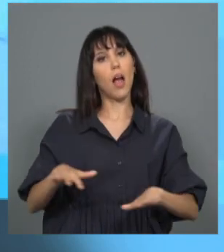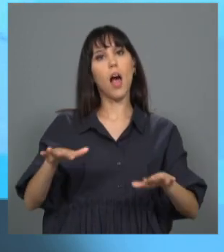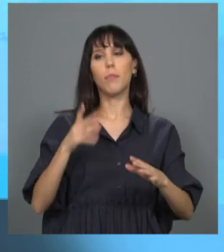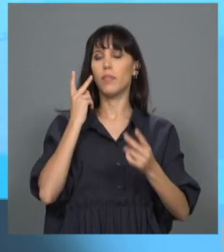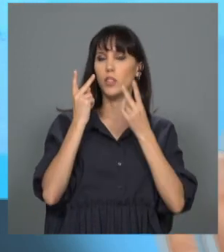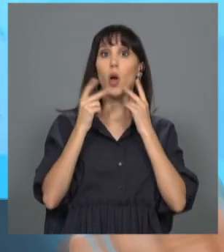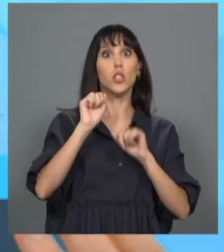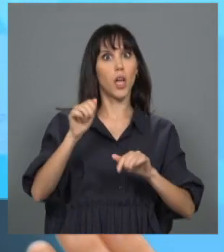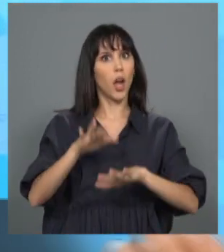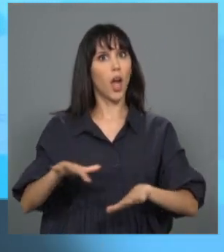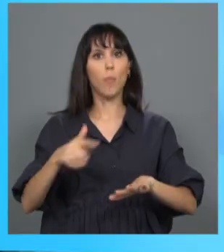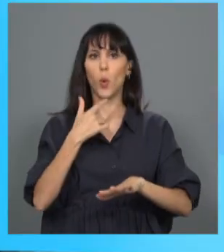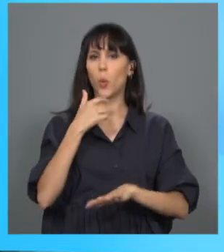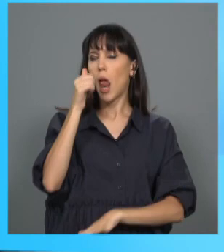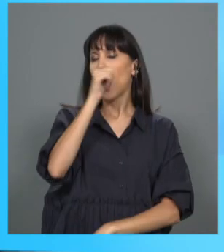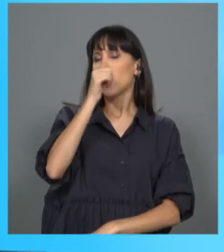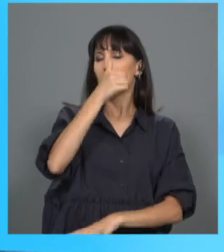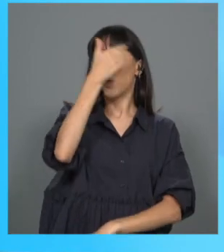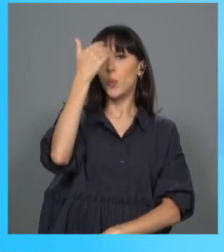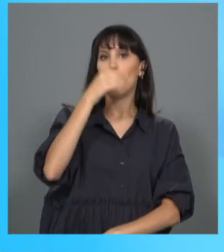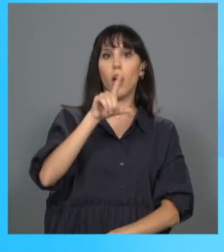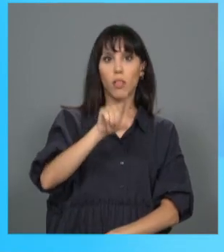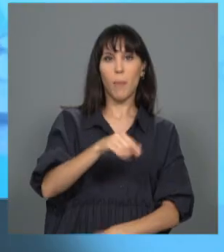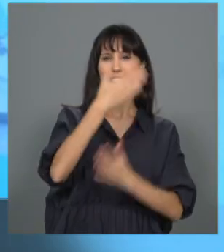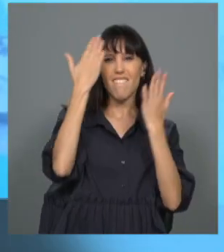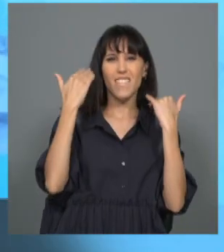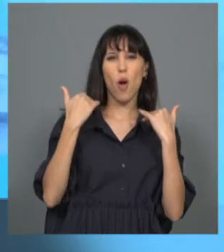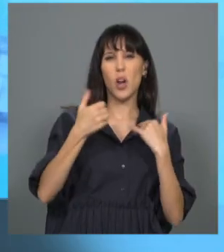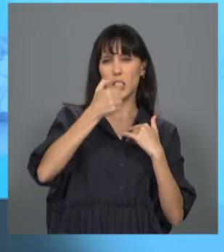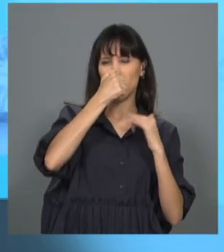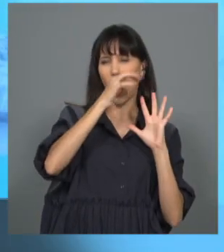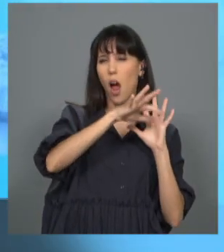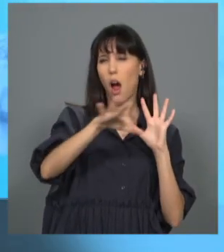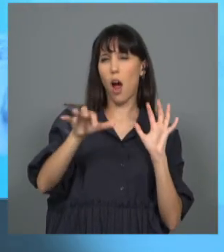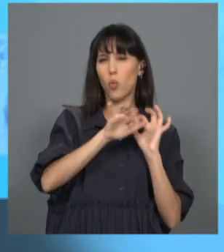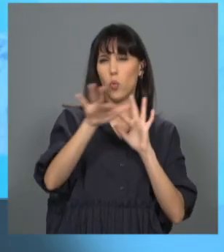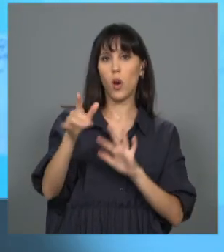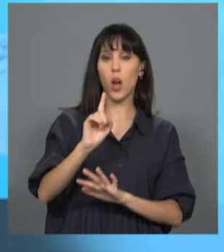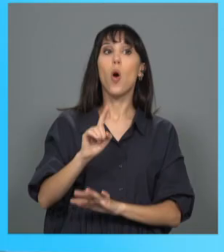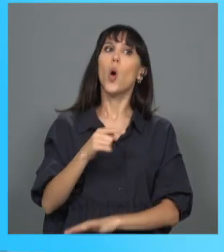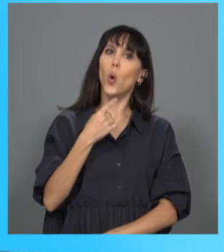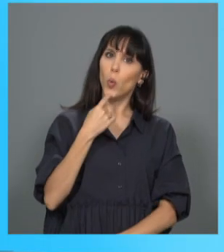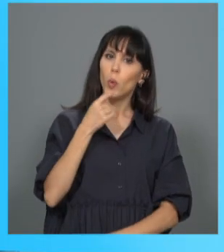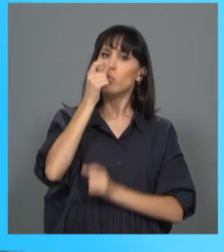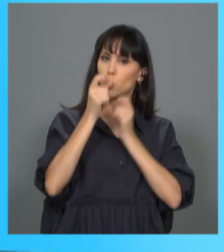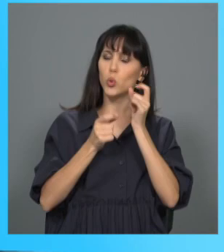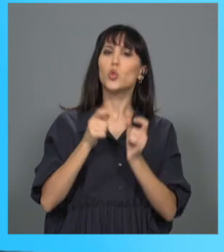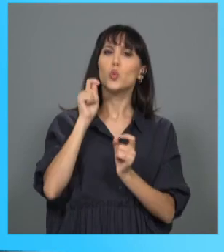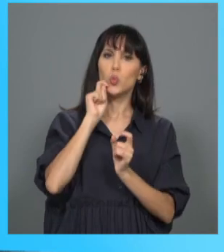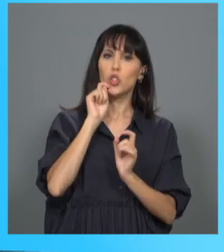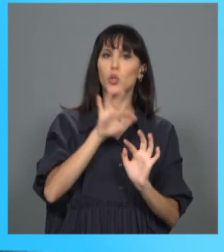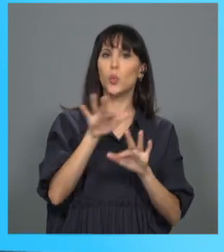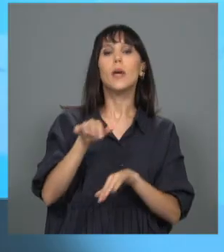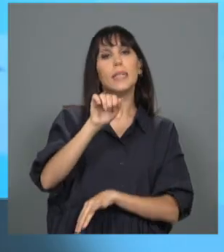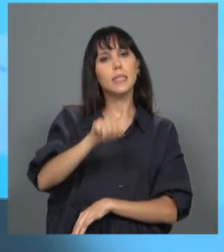Muita calma, do ponto de vista de lazer. No verão não está cheio de visitantes, acredito. Há bastantes turistas. Mas sempre com um